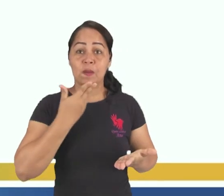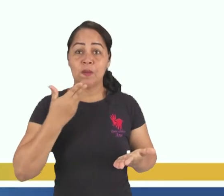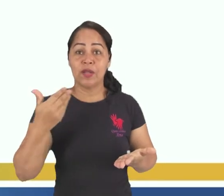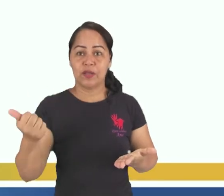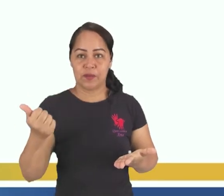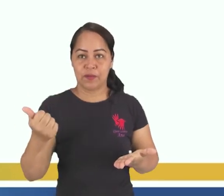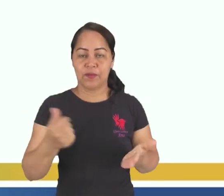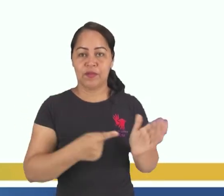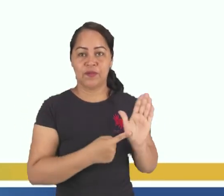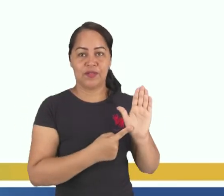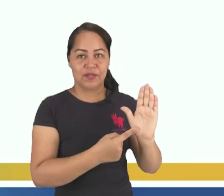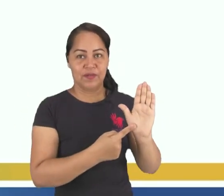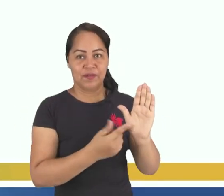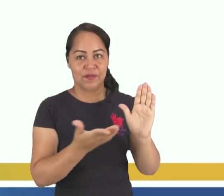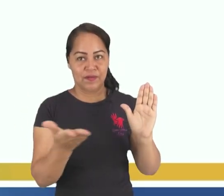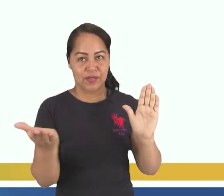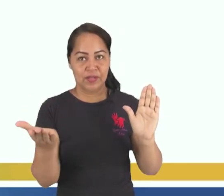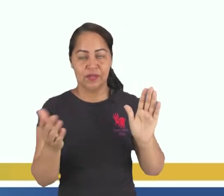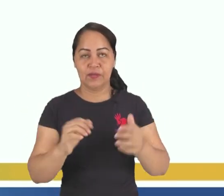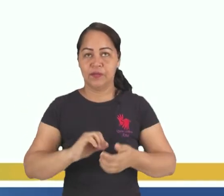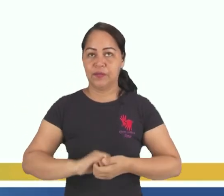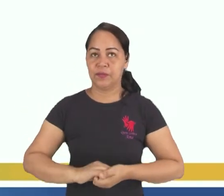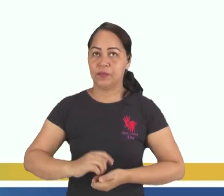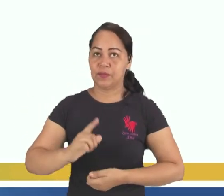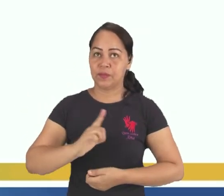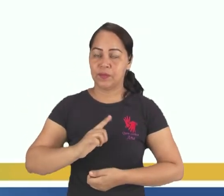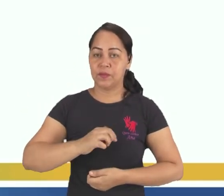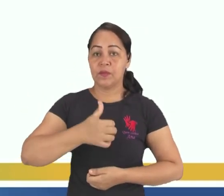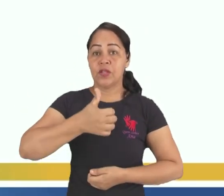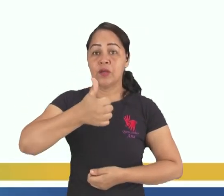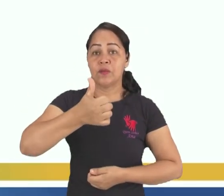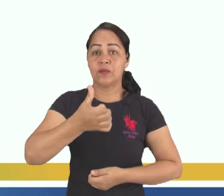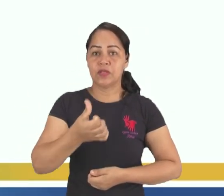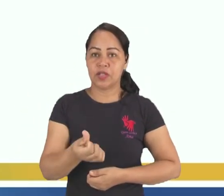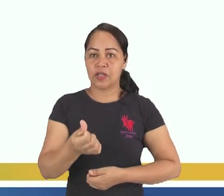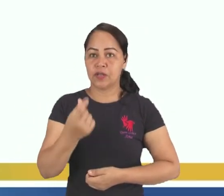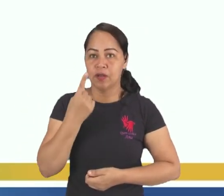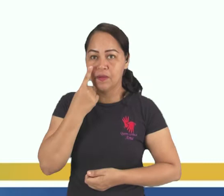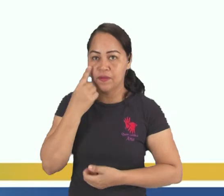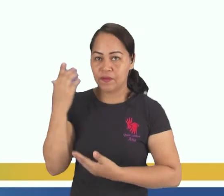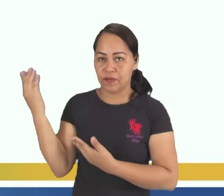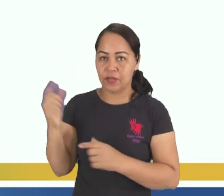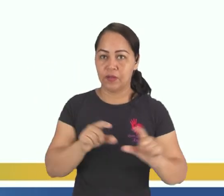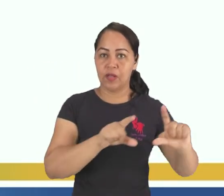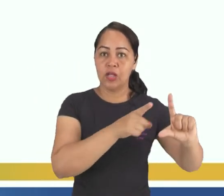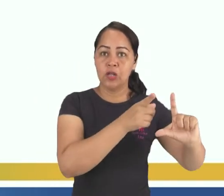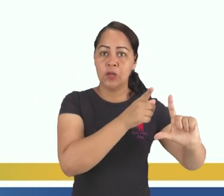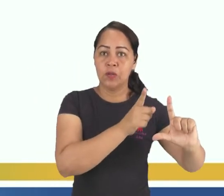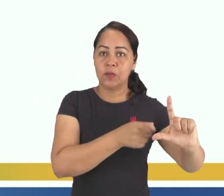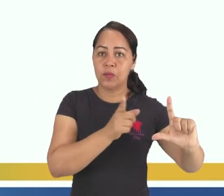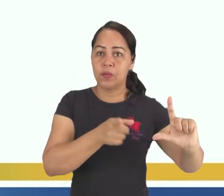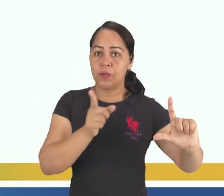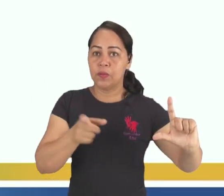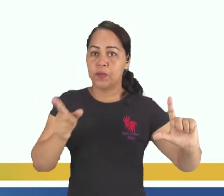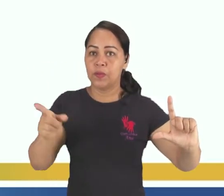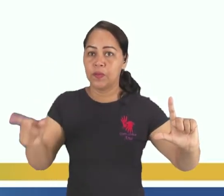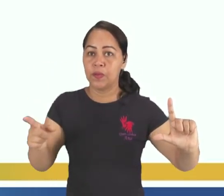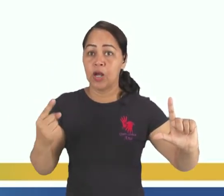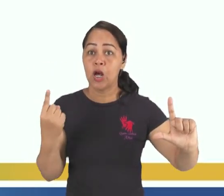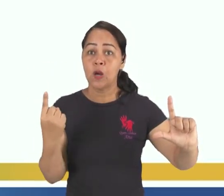Repare aqui, ó. A fração 1/6 é a mesma coisa que eu dividir uma barrinha em 6 partes iguais e pintar só